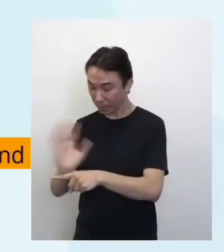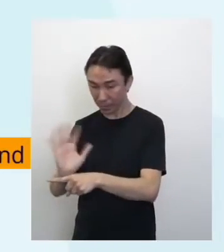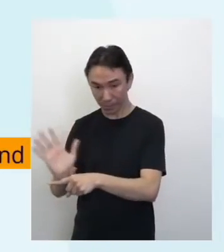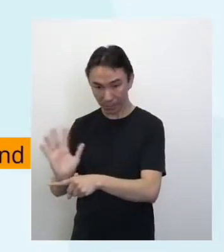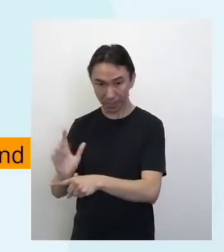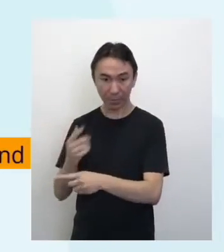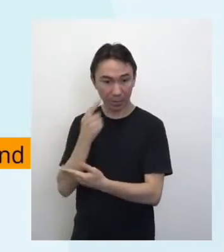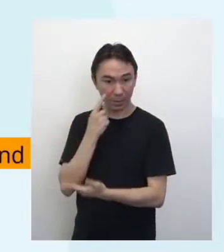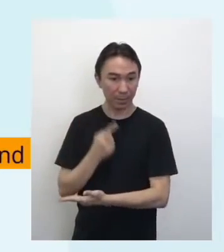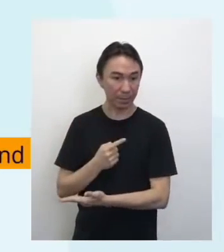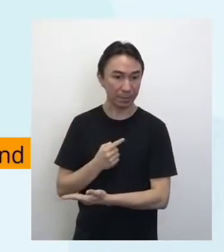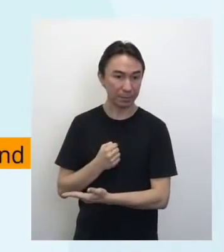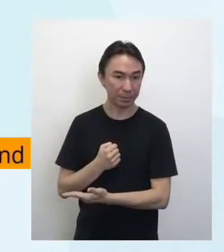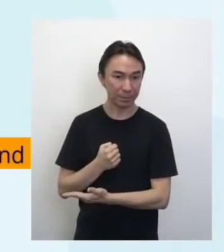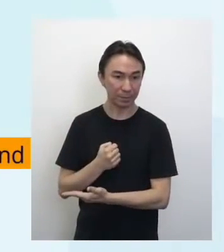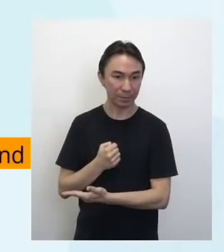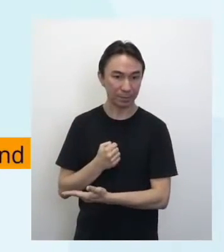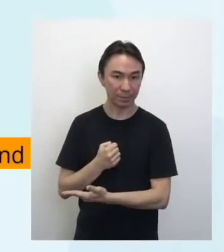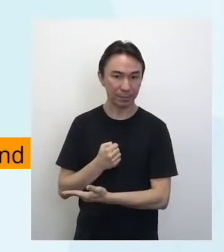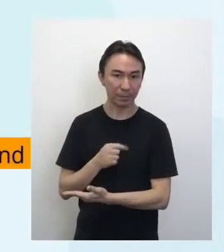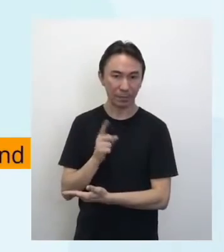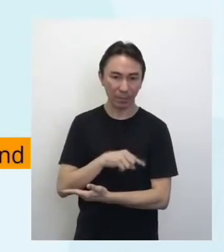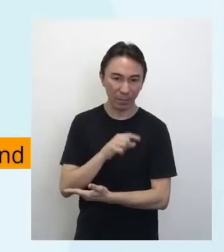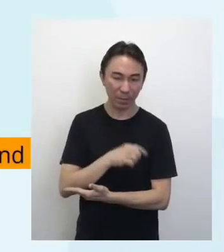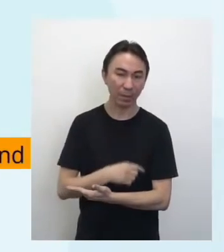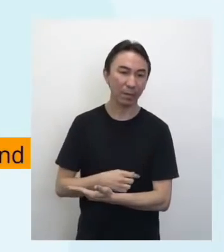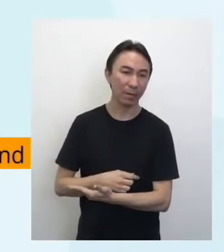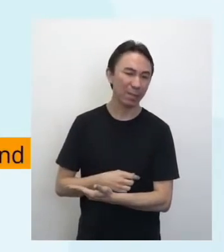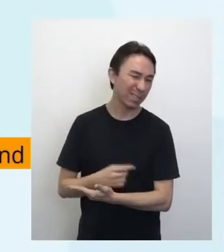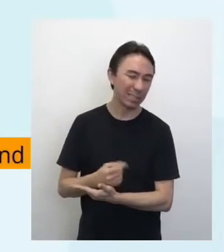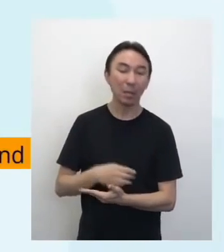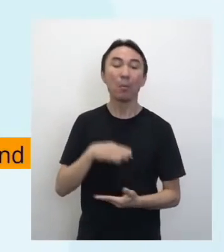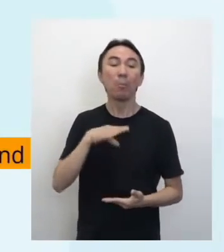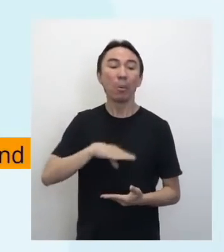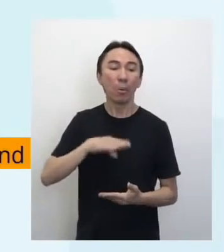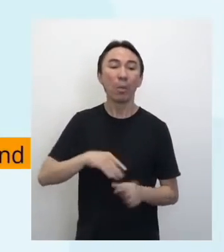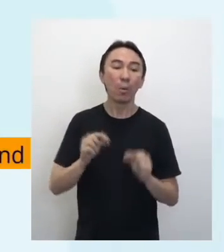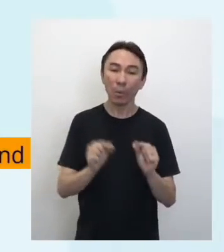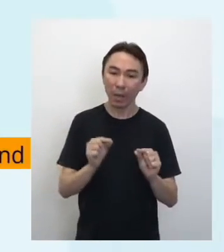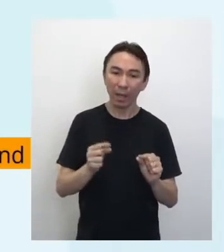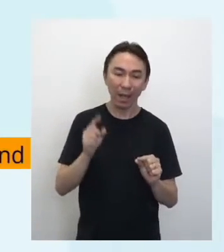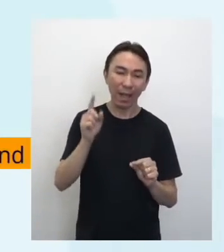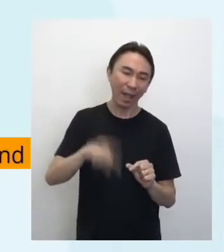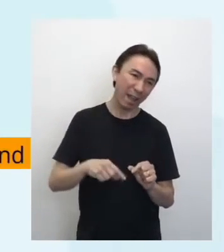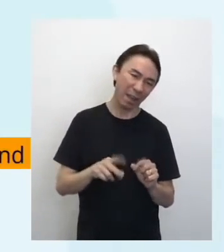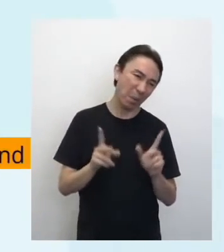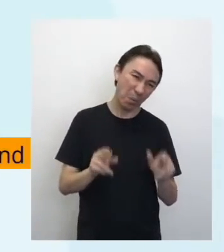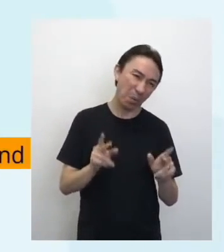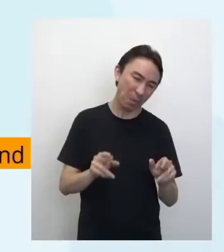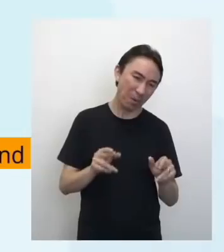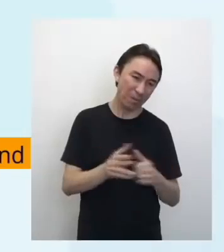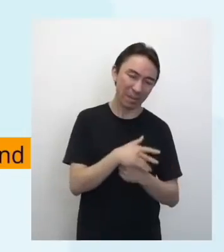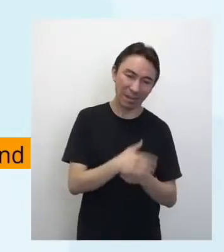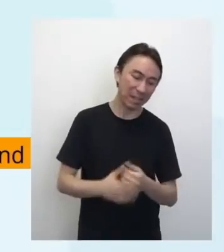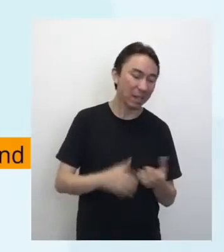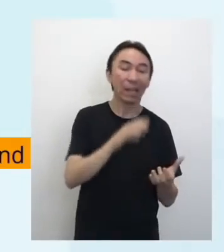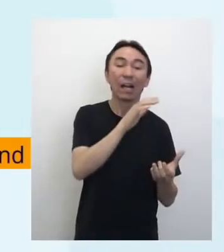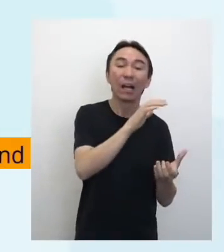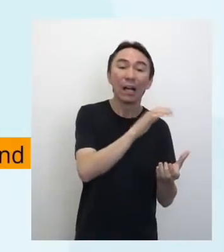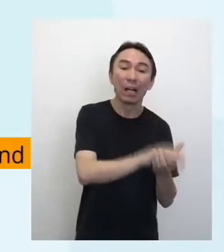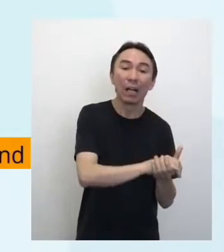que é um my big fat greek wedding Girl em português ficou Casamento Grego a gente não é que por conta